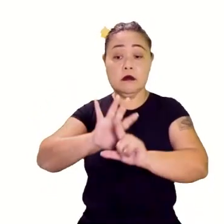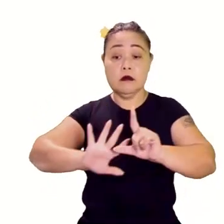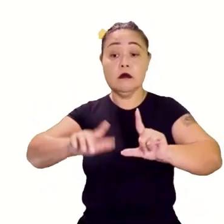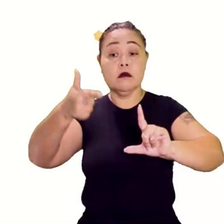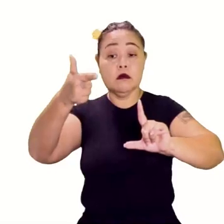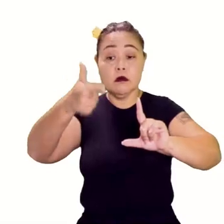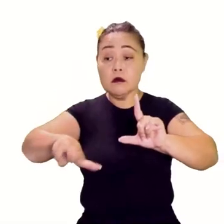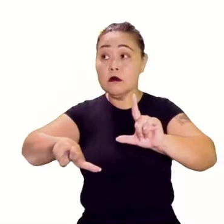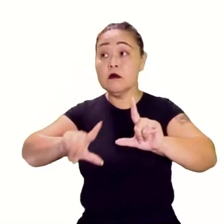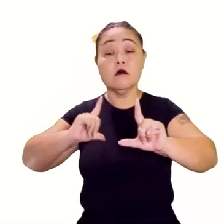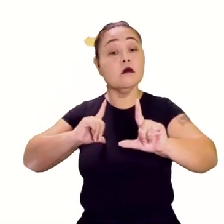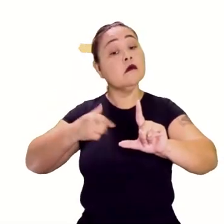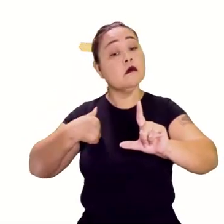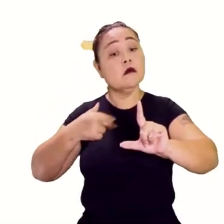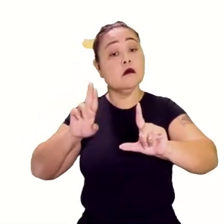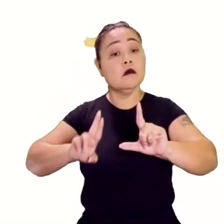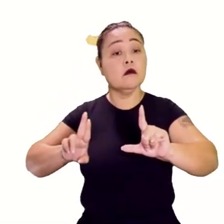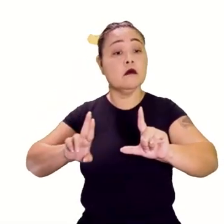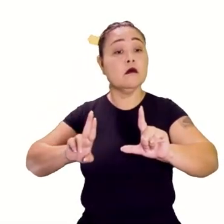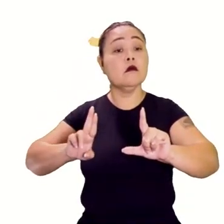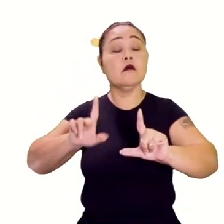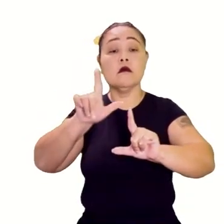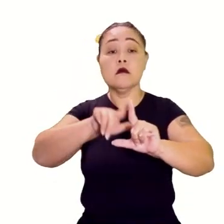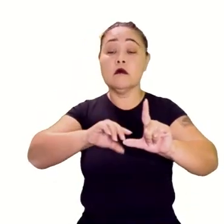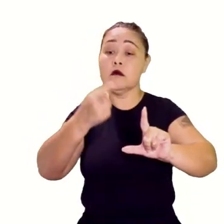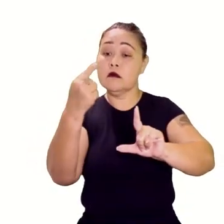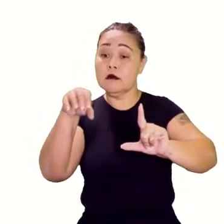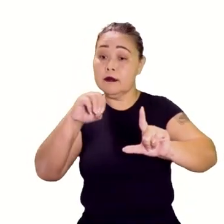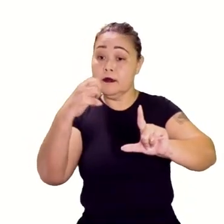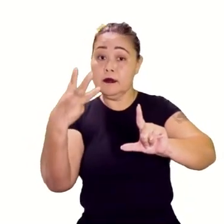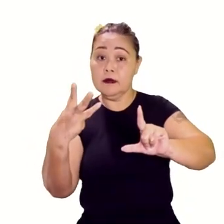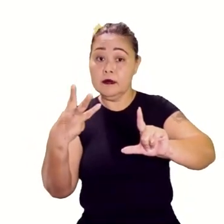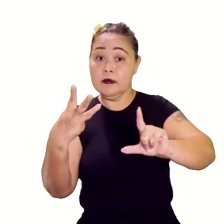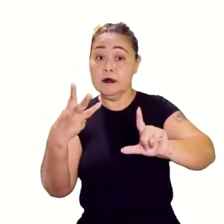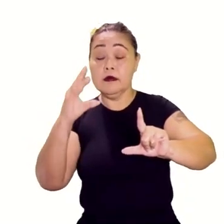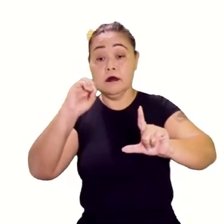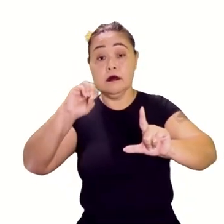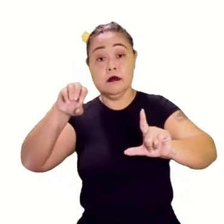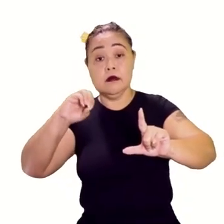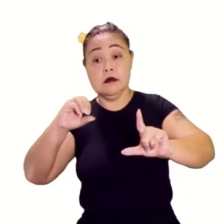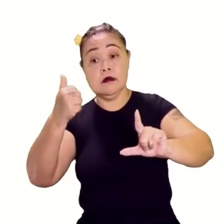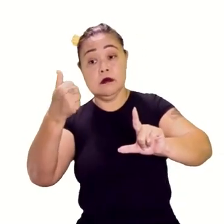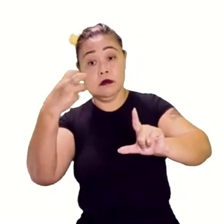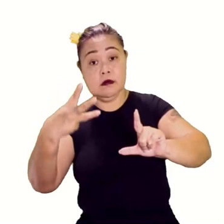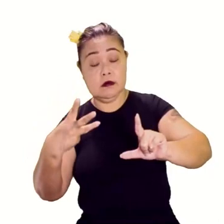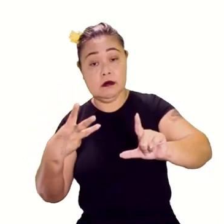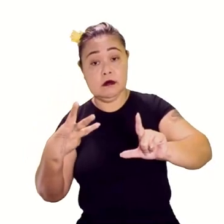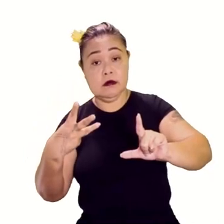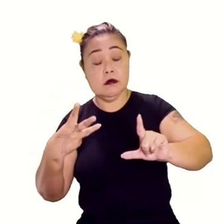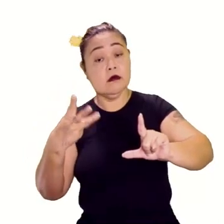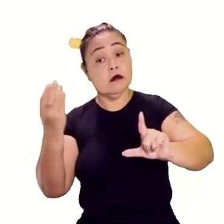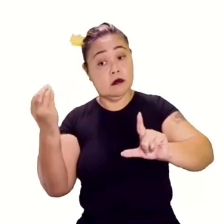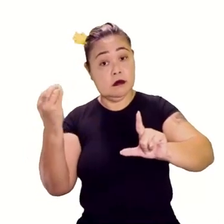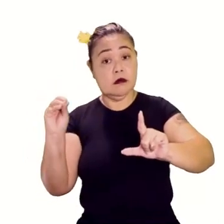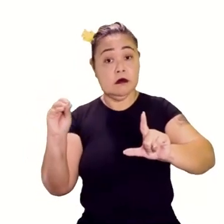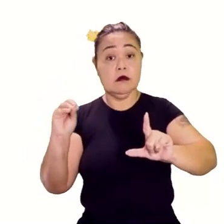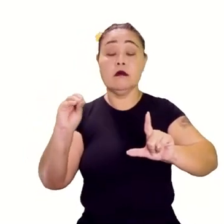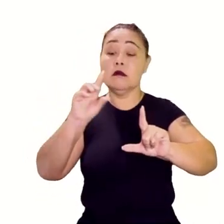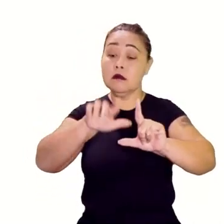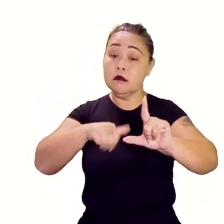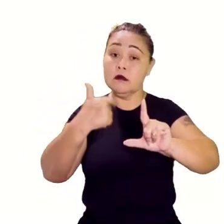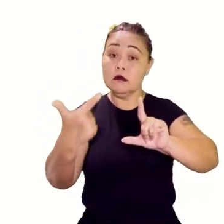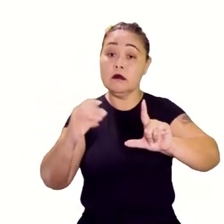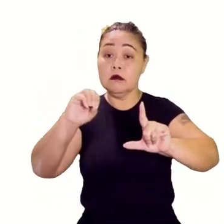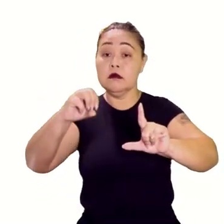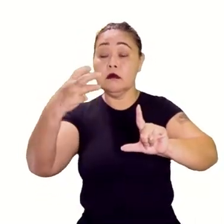log de novo, né? Então, de vamos novo. Lá. O log de 1,03... 0,03. Já é dado no problema. O log